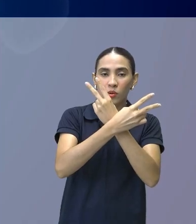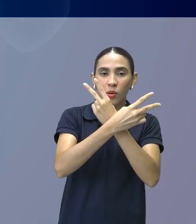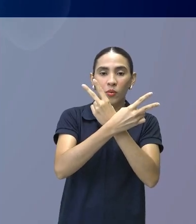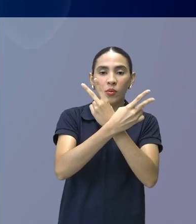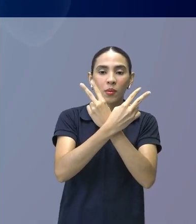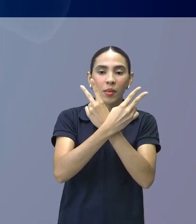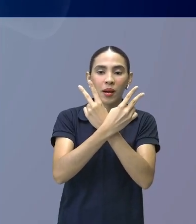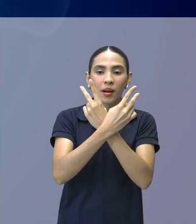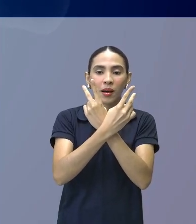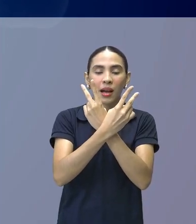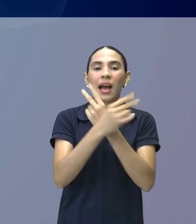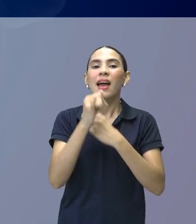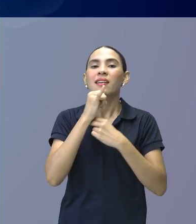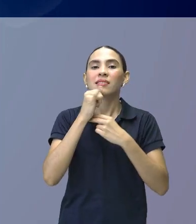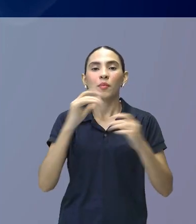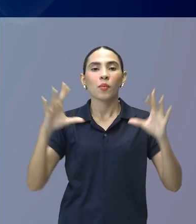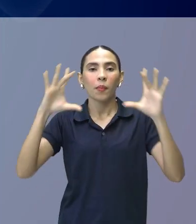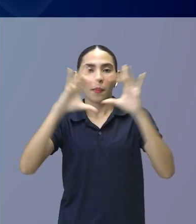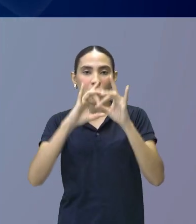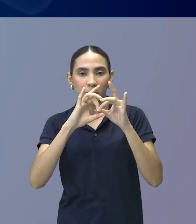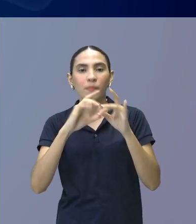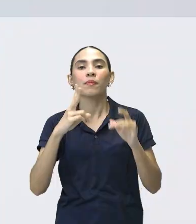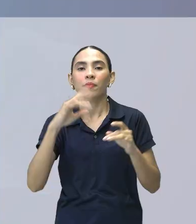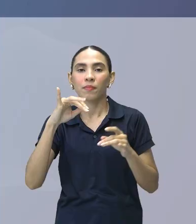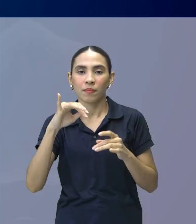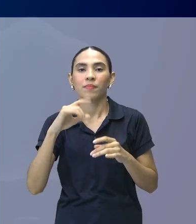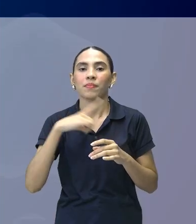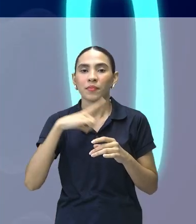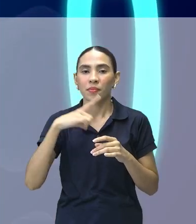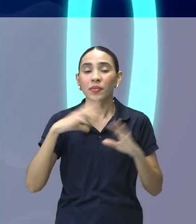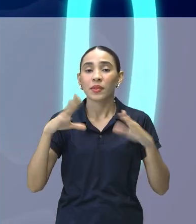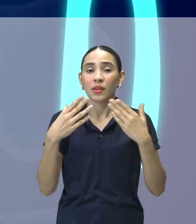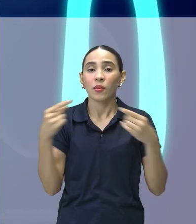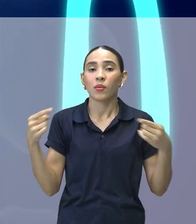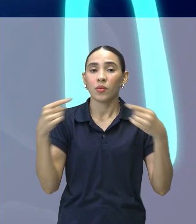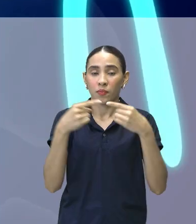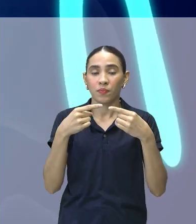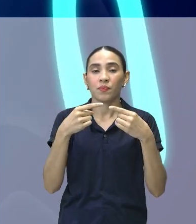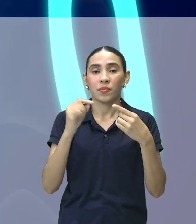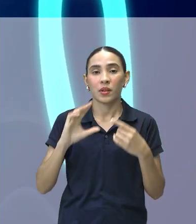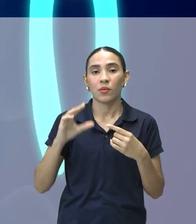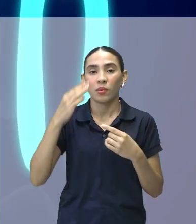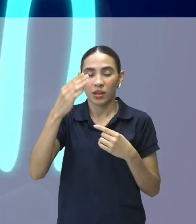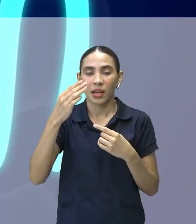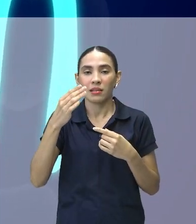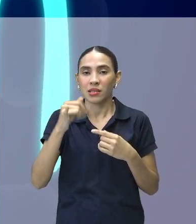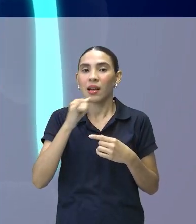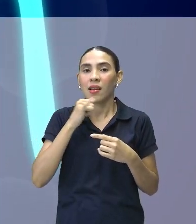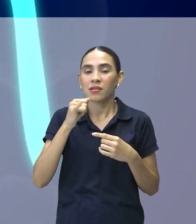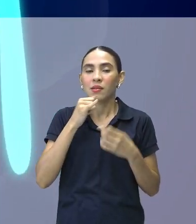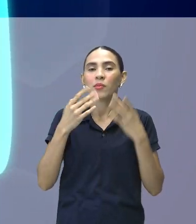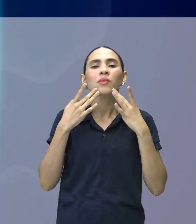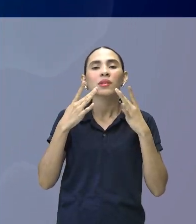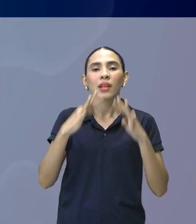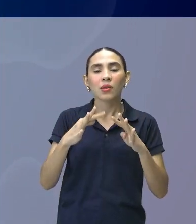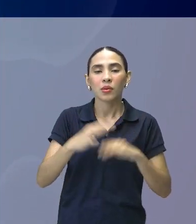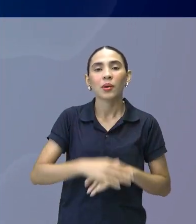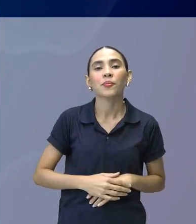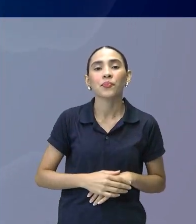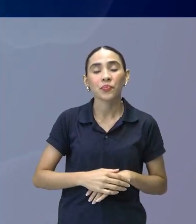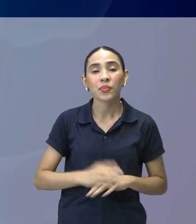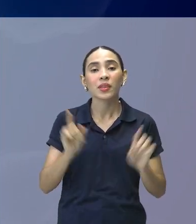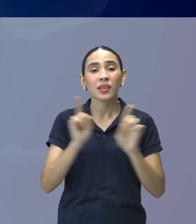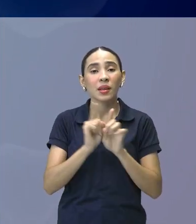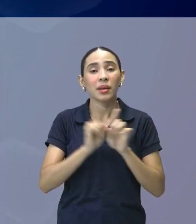material genético do outro. Esse é o tipo de recombinação genética que ocorre de forma natural. E ela